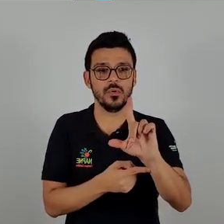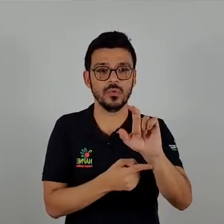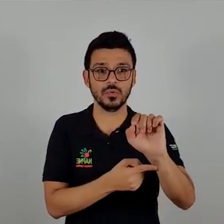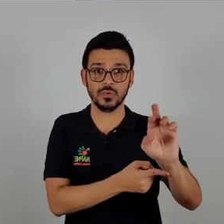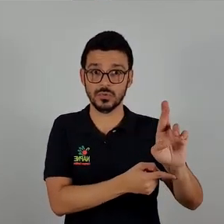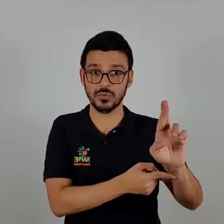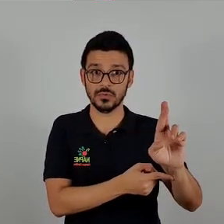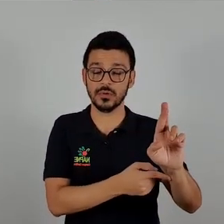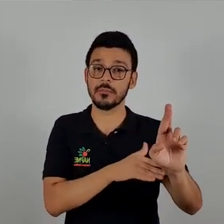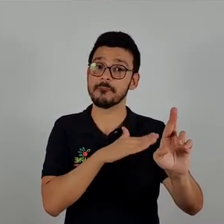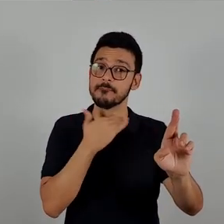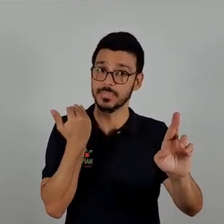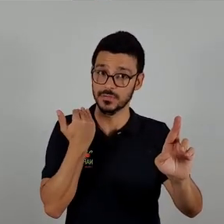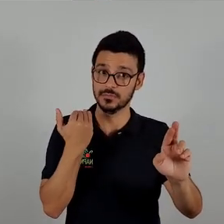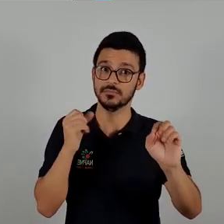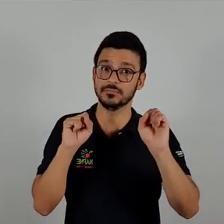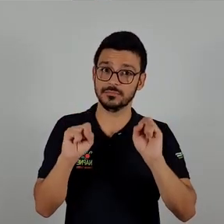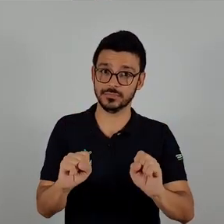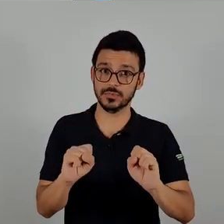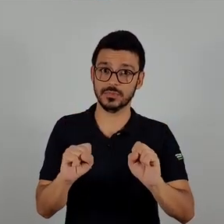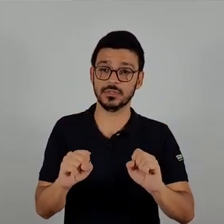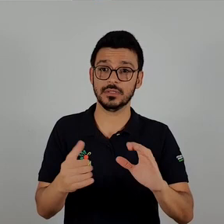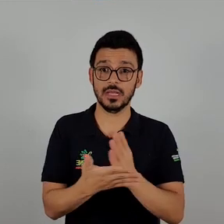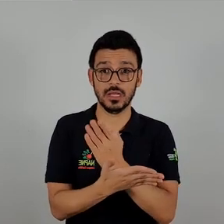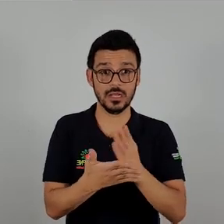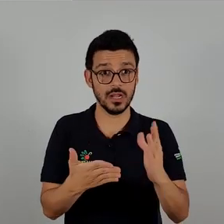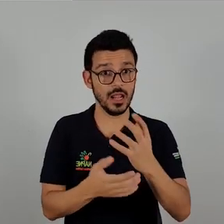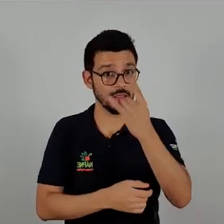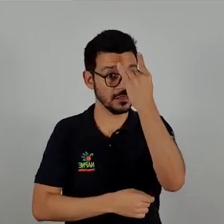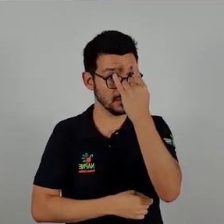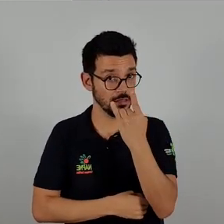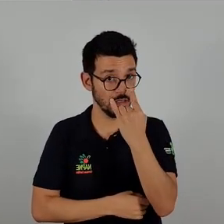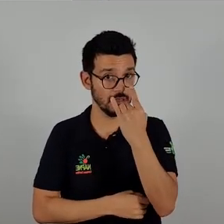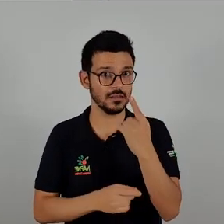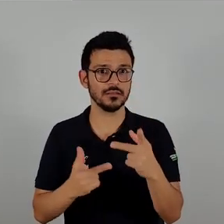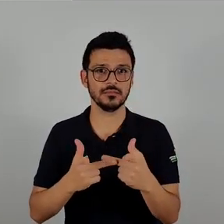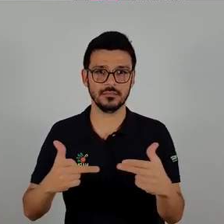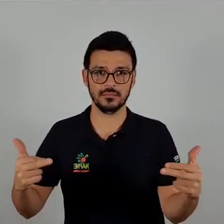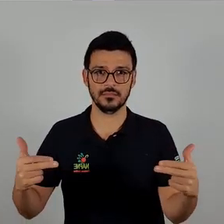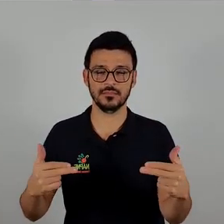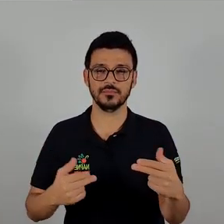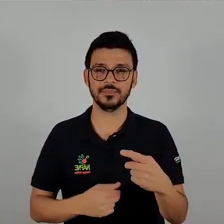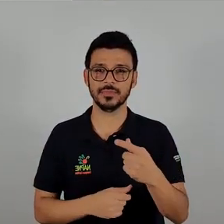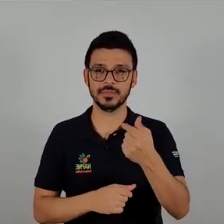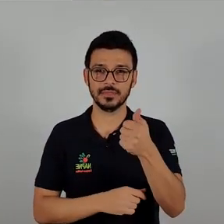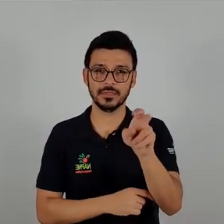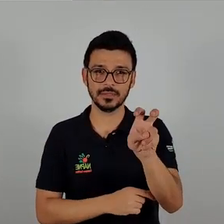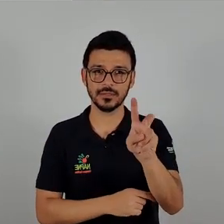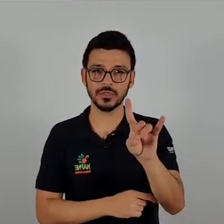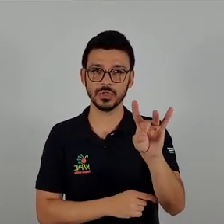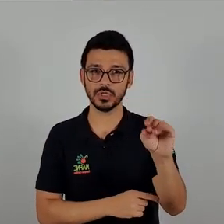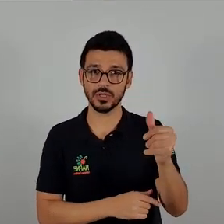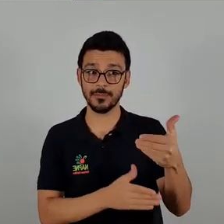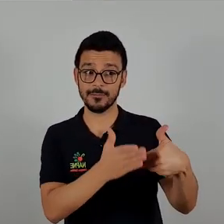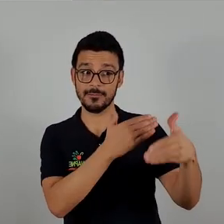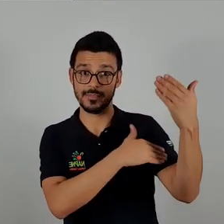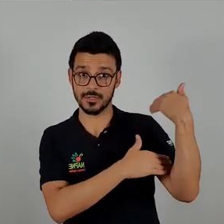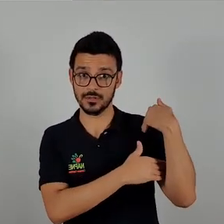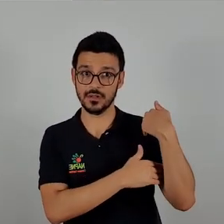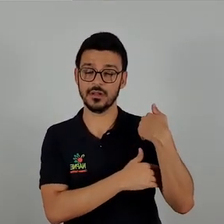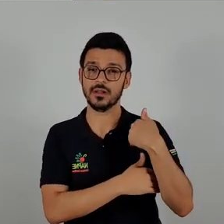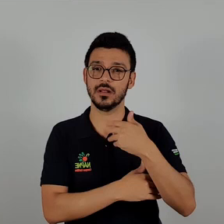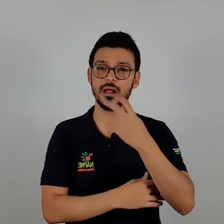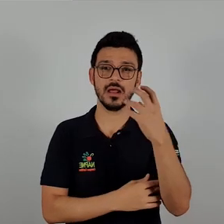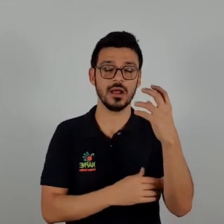com fungo, né, do aspergillus, que é o nome do negócio. O nome dessa doença é aspergilose também, tá? Quem quiser pesquisar isso